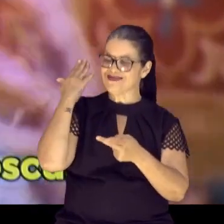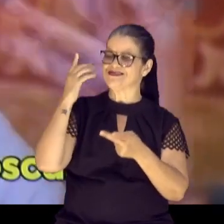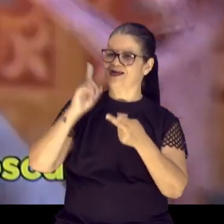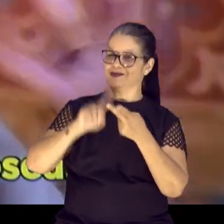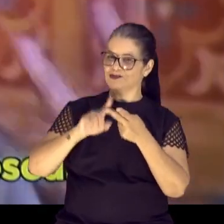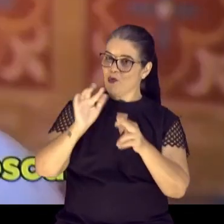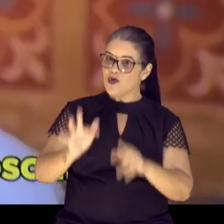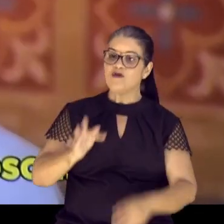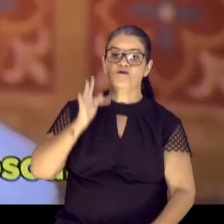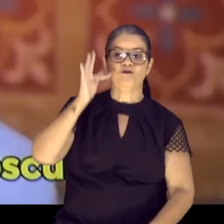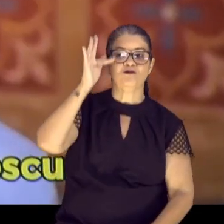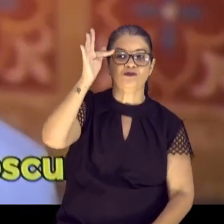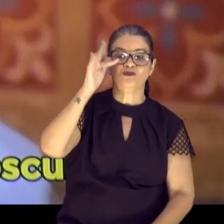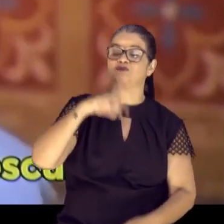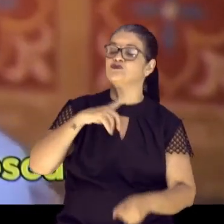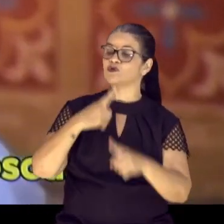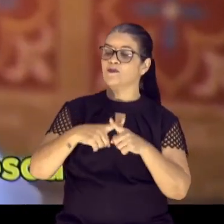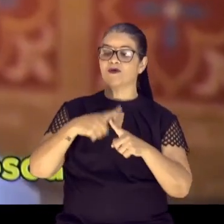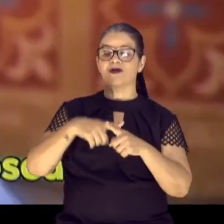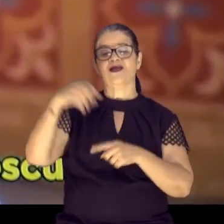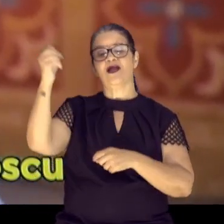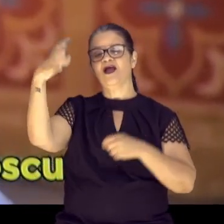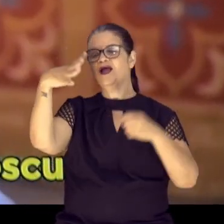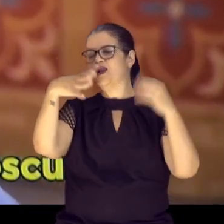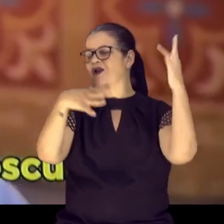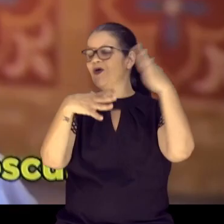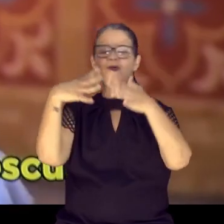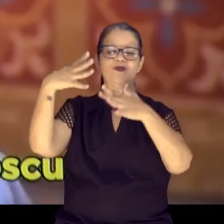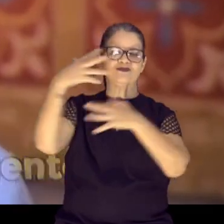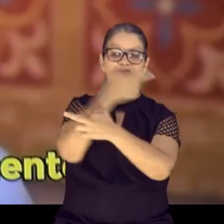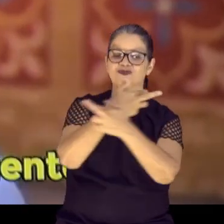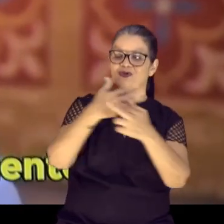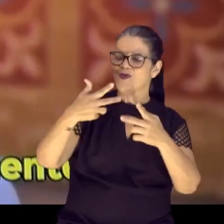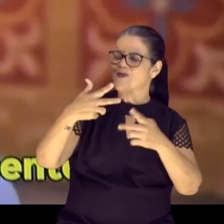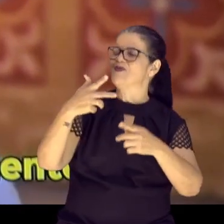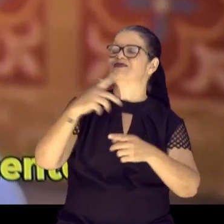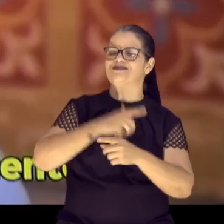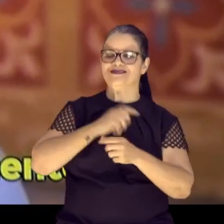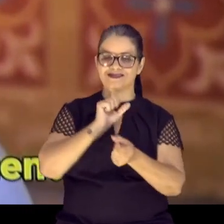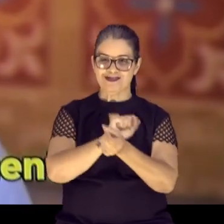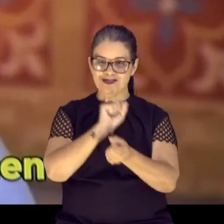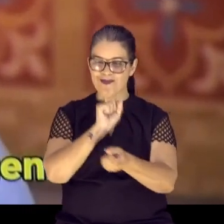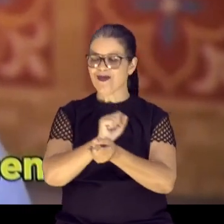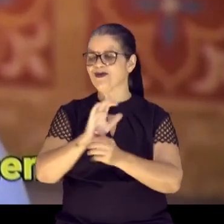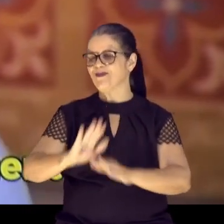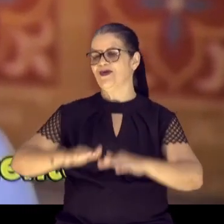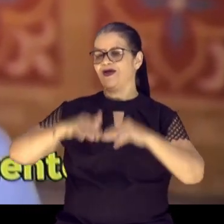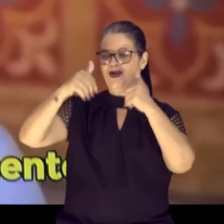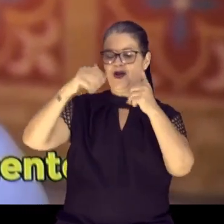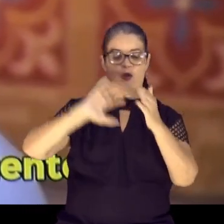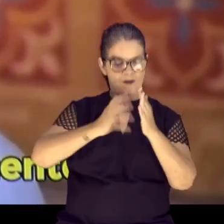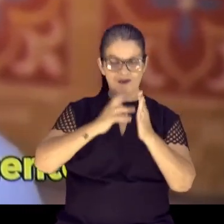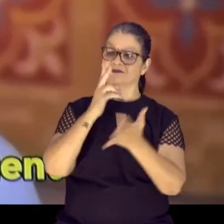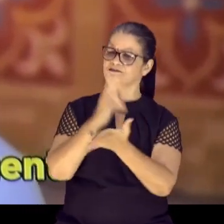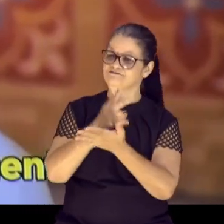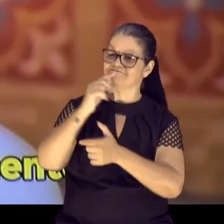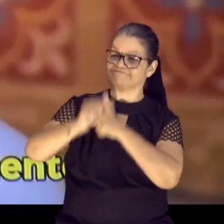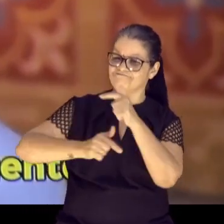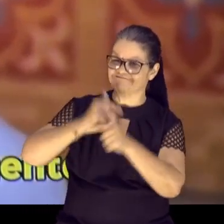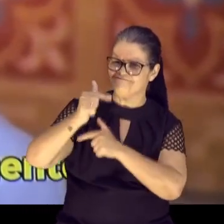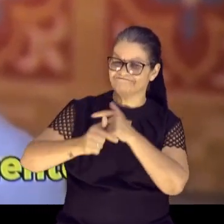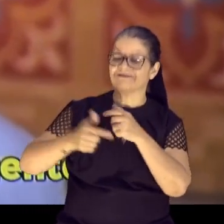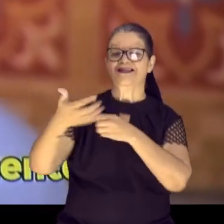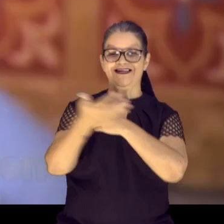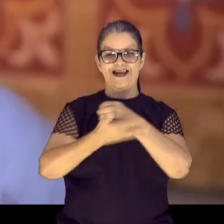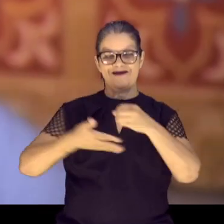onde luzes nos esperam no afã de vencer escuros. O partido está latente no seio da